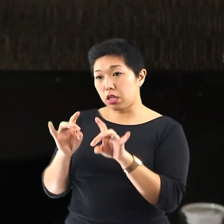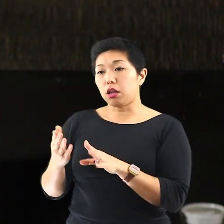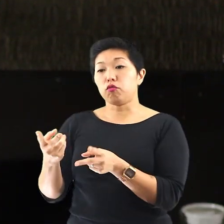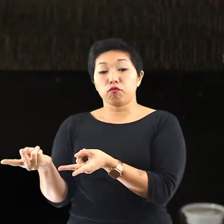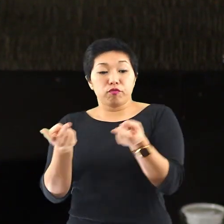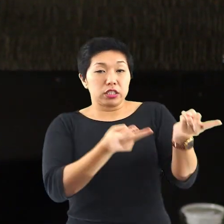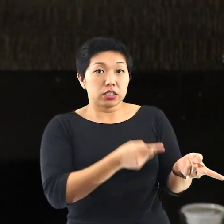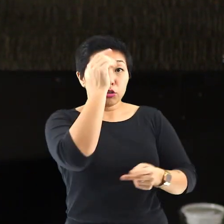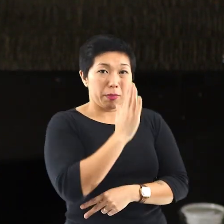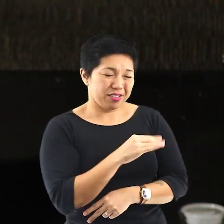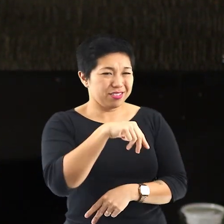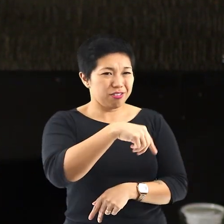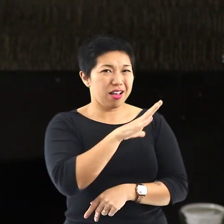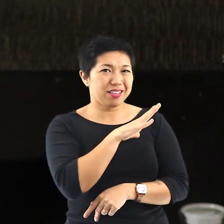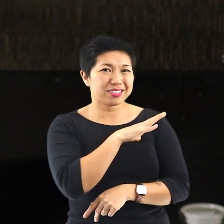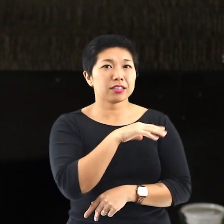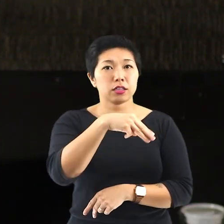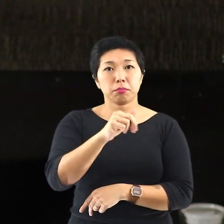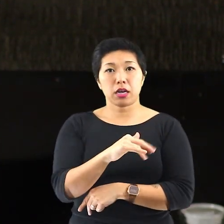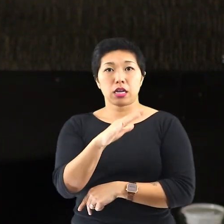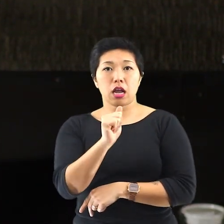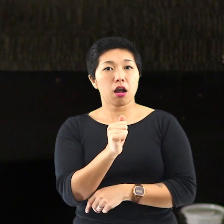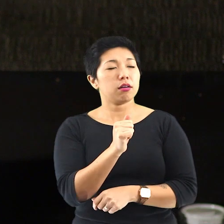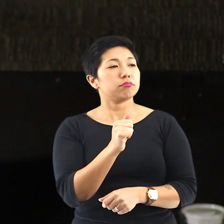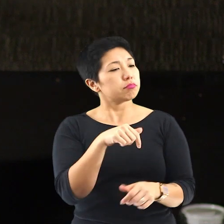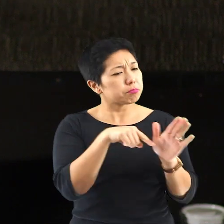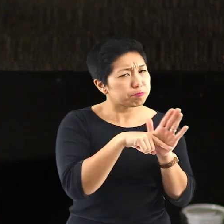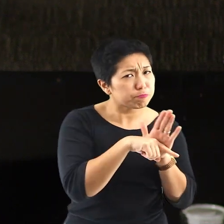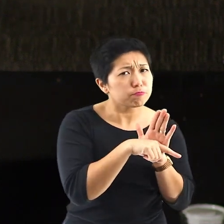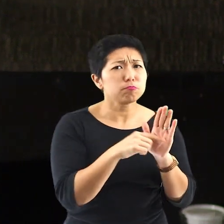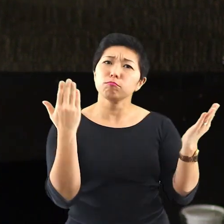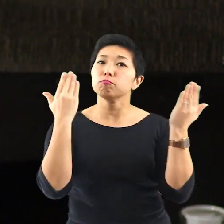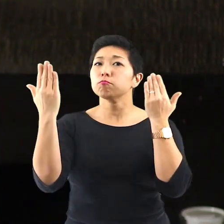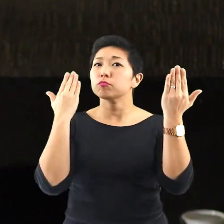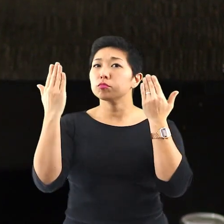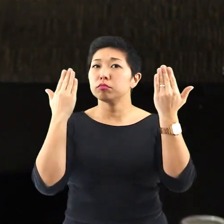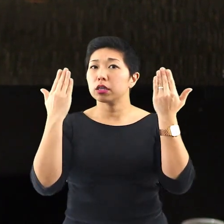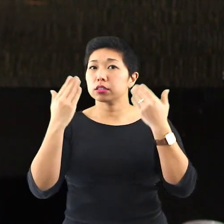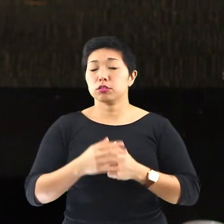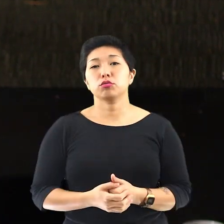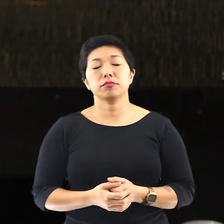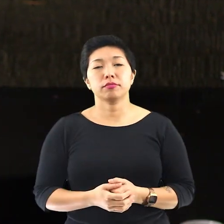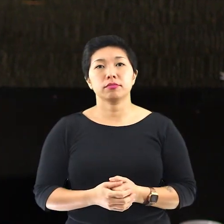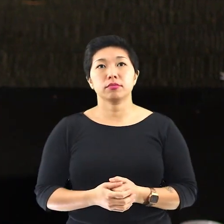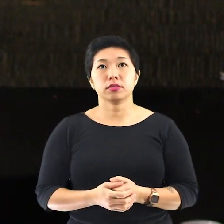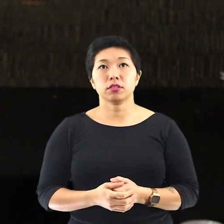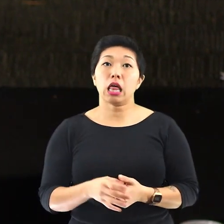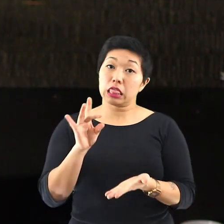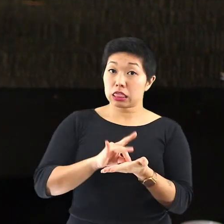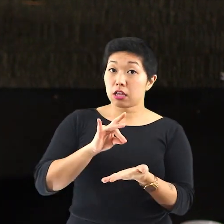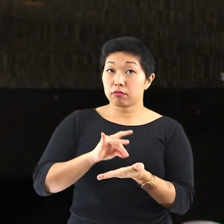a Maricá e estão fazendo como que um estudo comparativo.